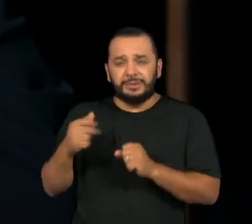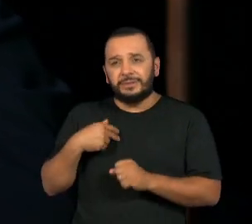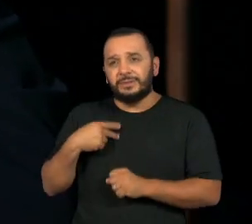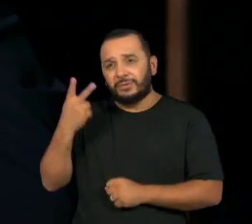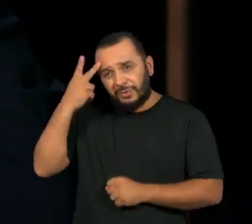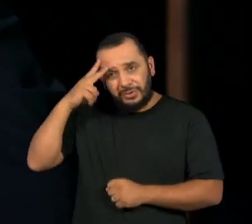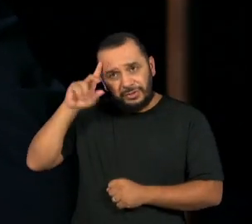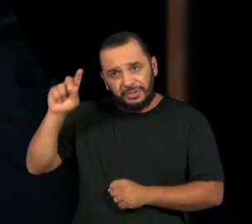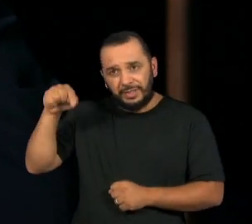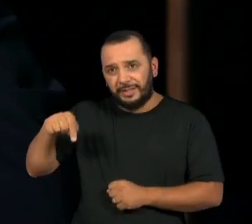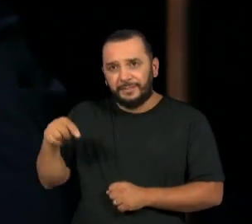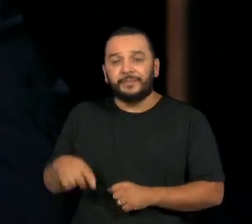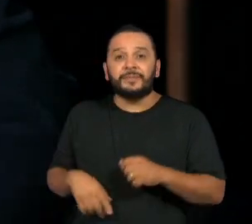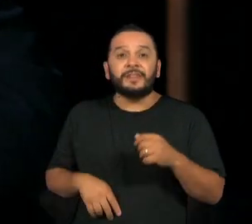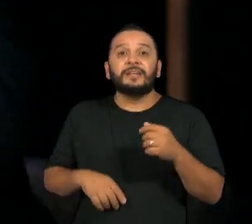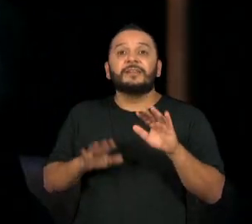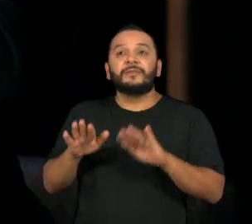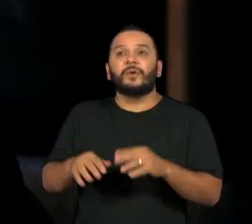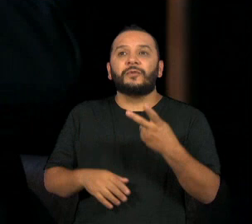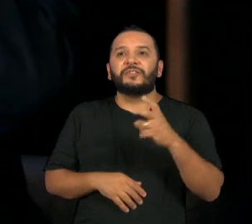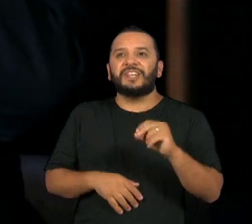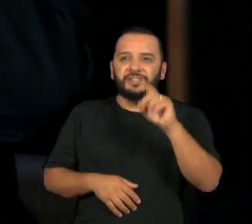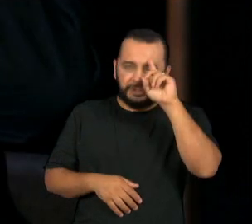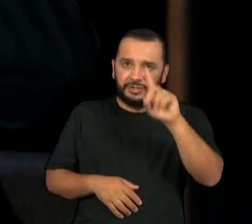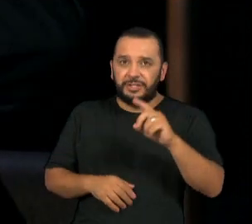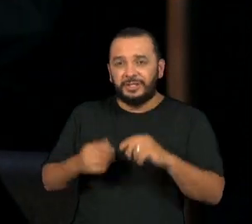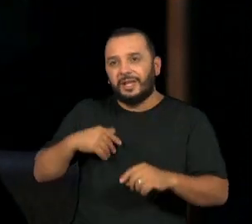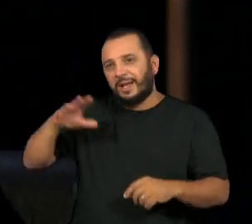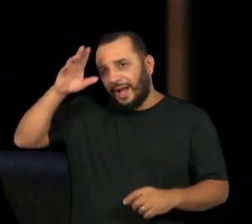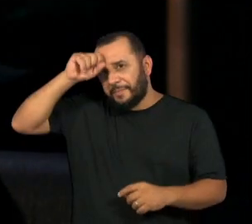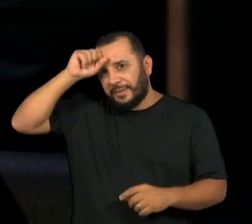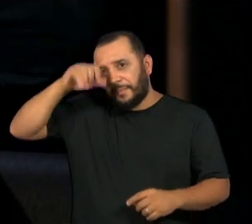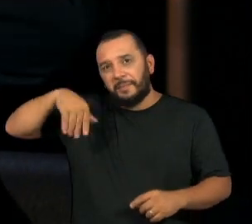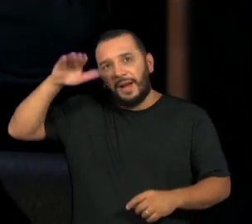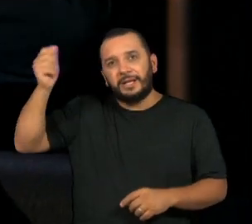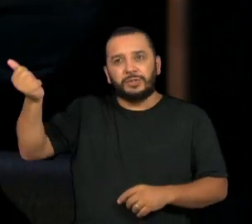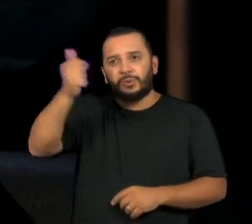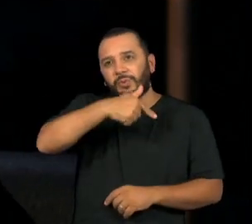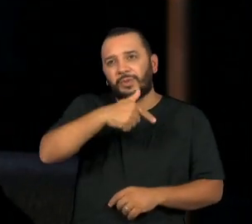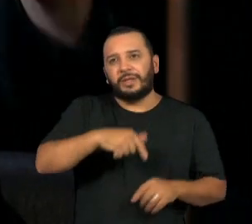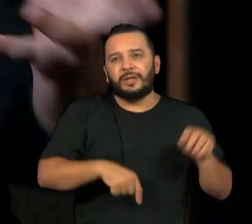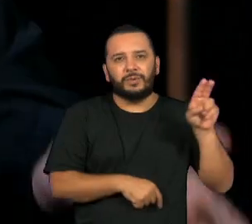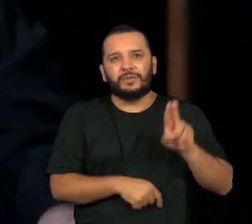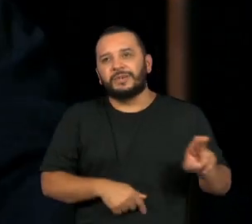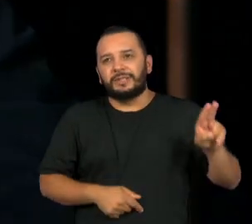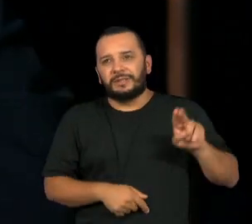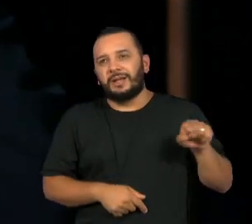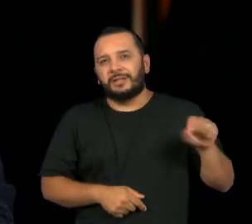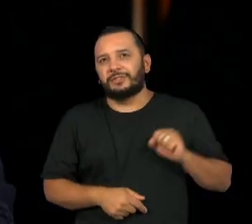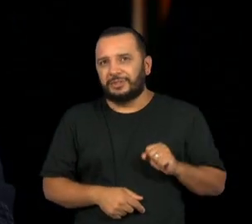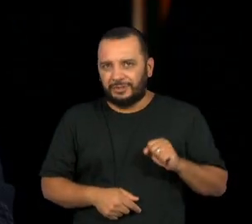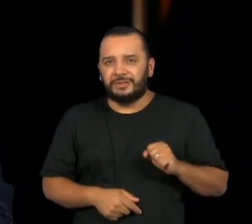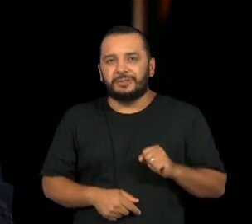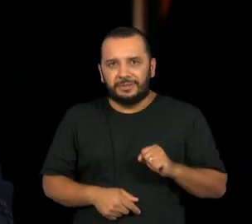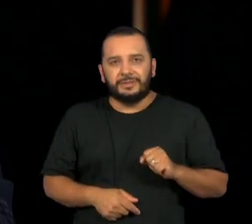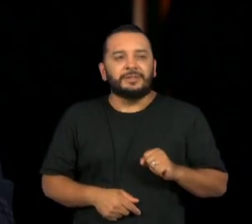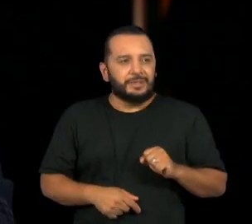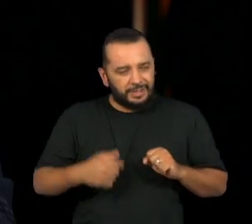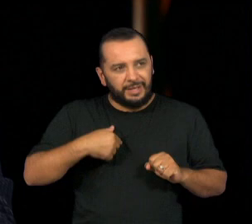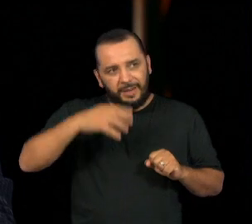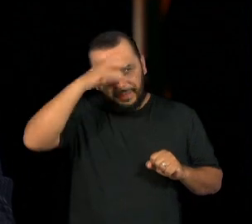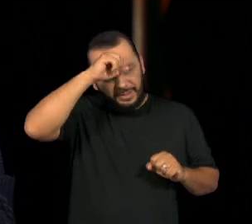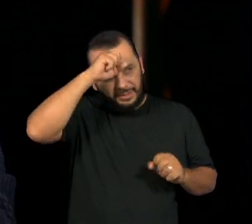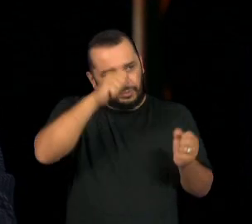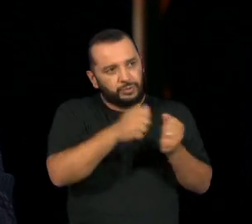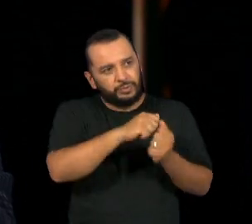pai ficou quase 20 dias lá. Ele falou que ele aprendeu mais tudo, qualquer faculdade em 20 dias. Teve um intensivo, né, com o